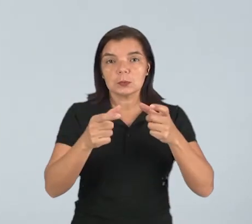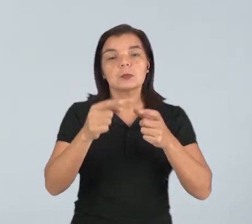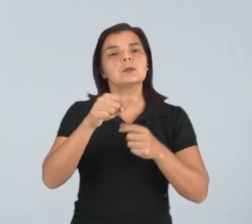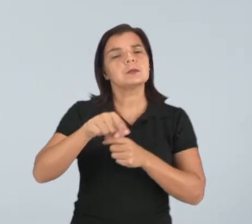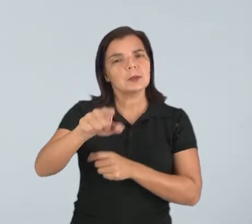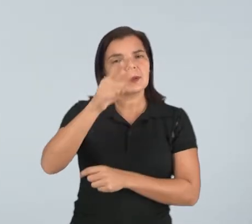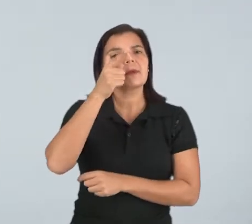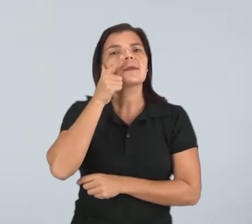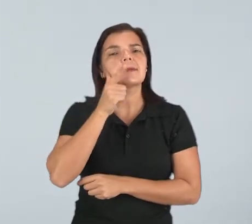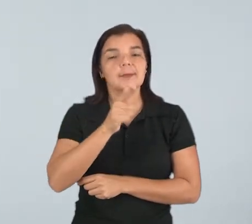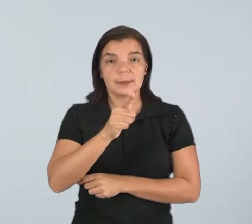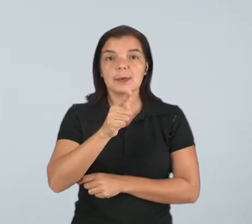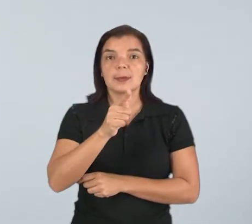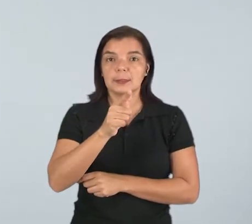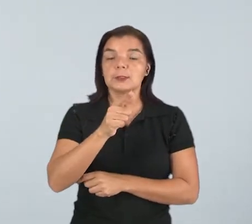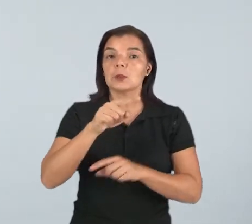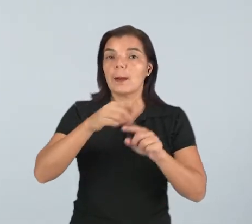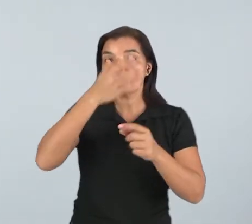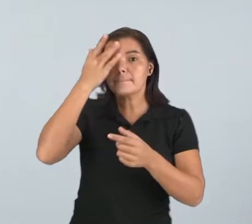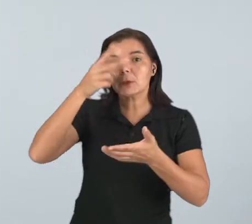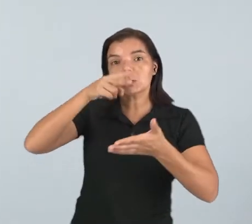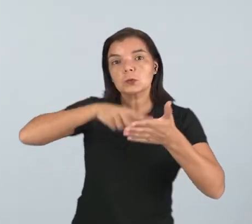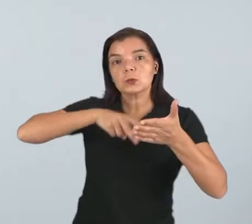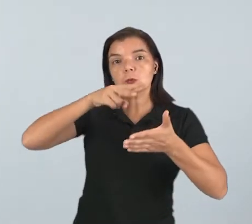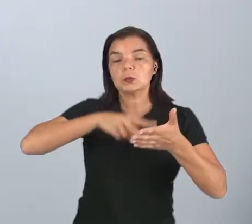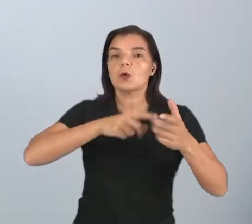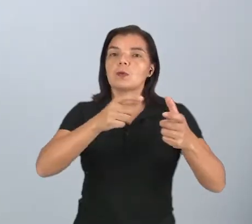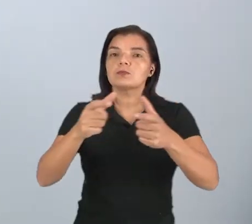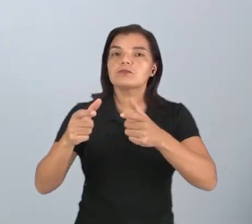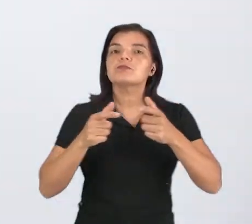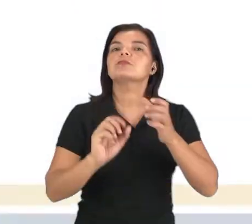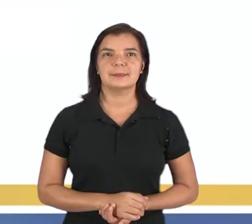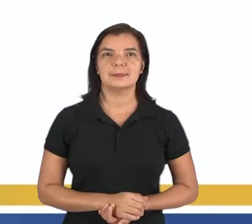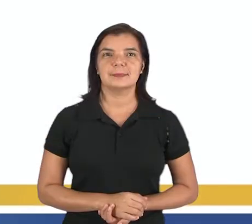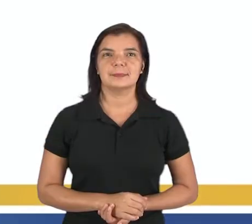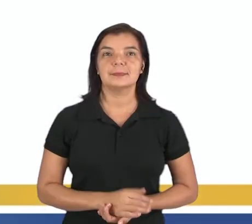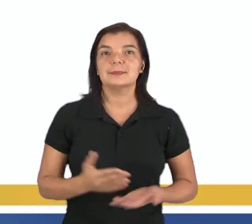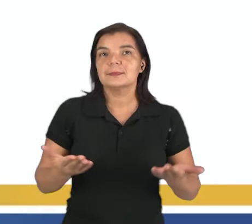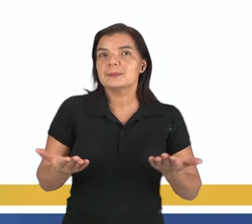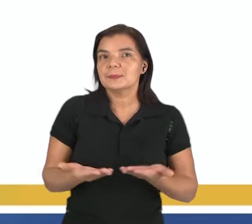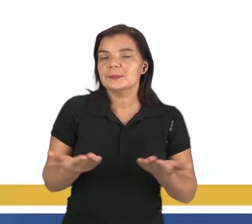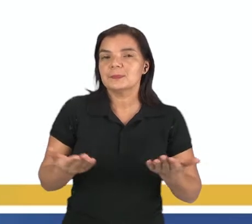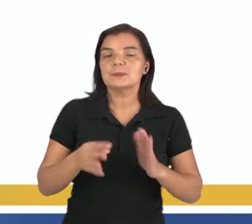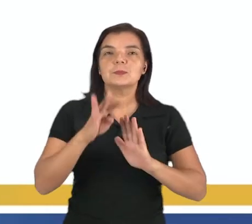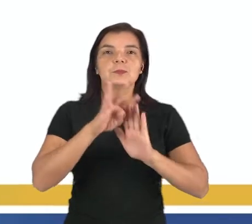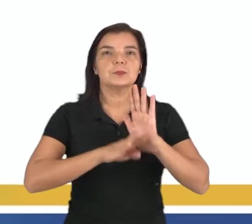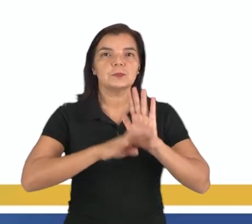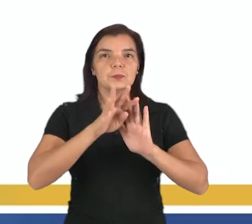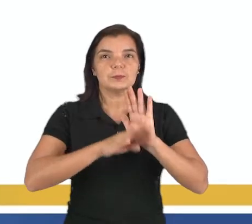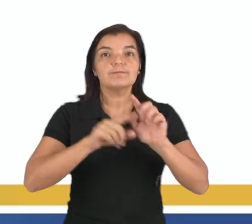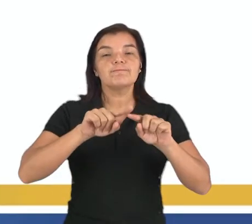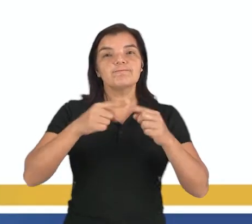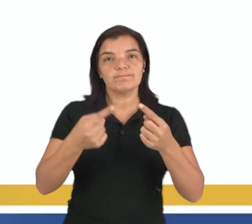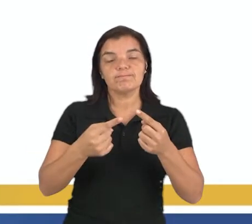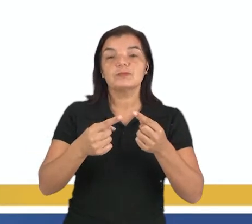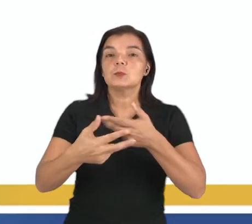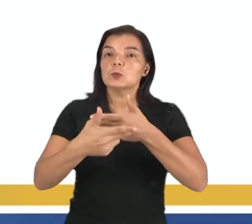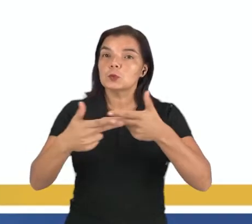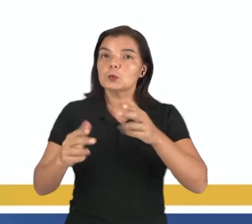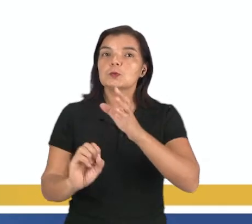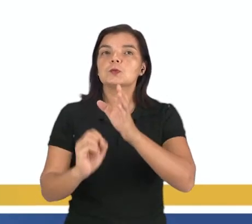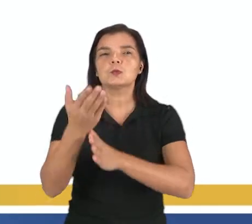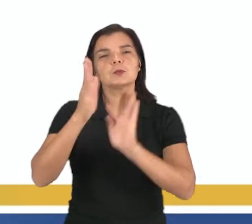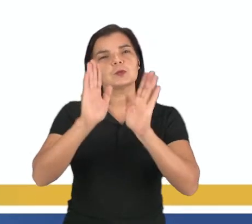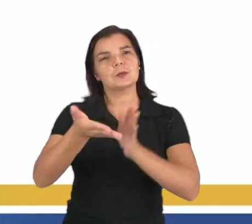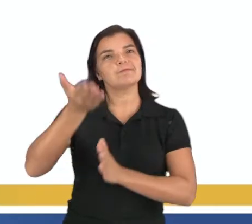você consegue situar o leitor nesse local em que está acontecendo. Neste momento do texto, por se tratar de fatos que